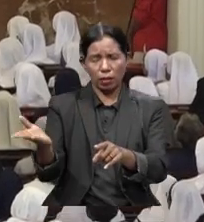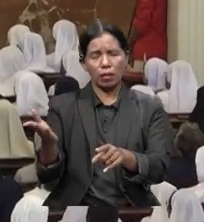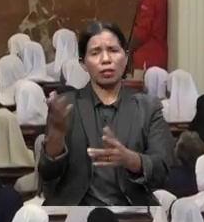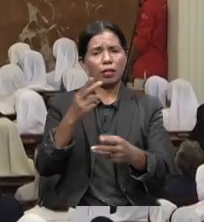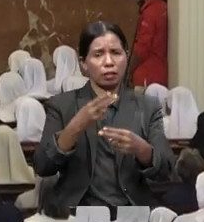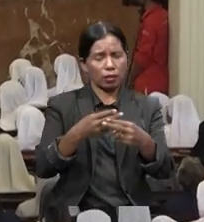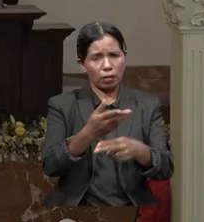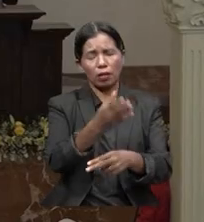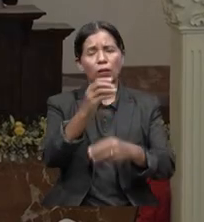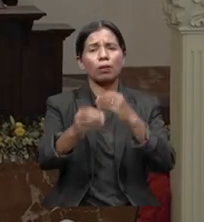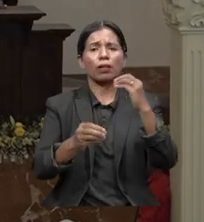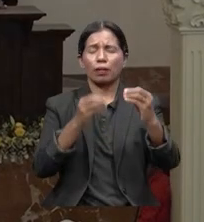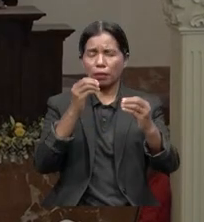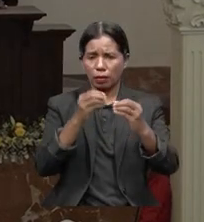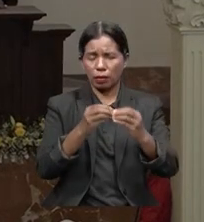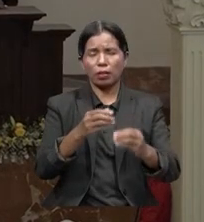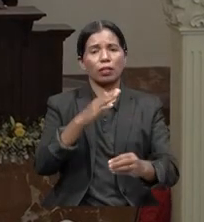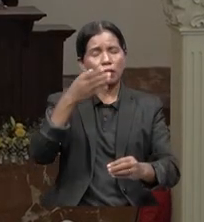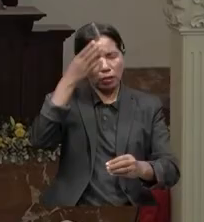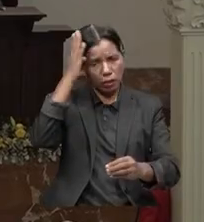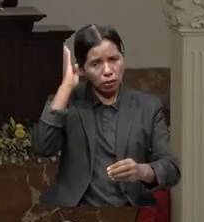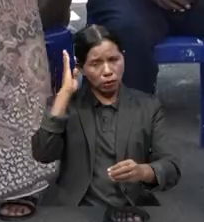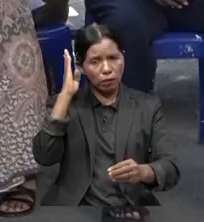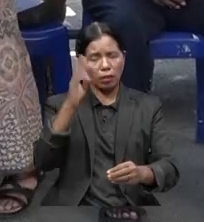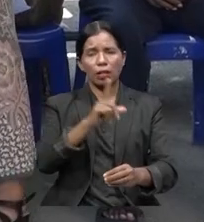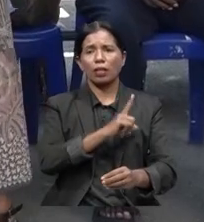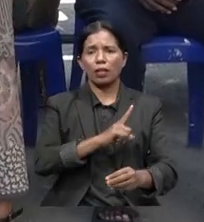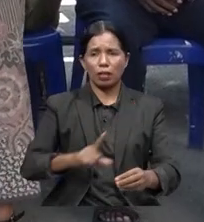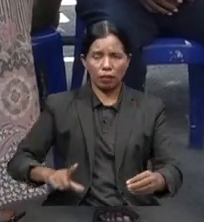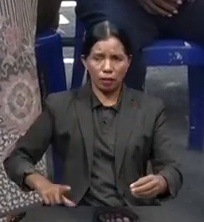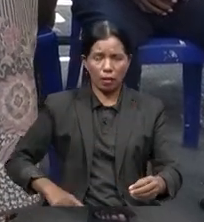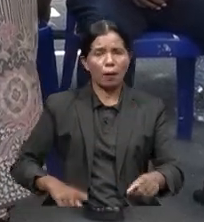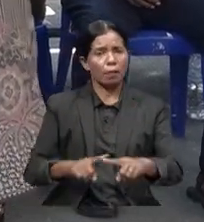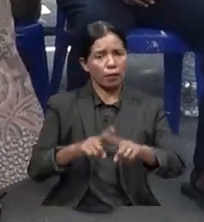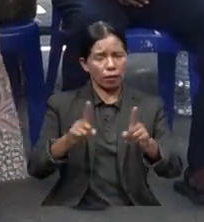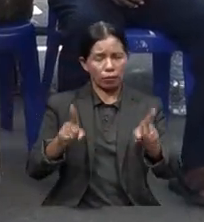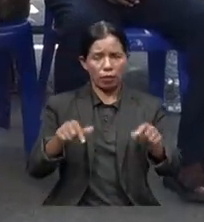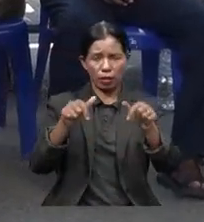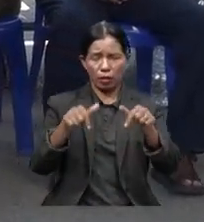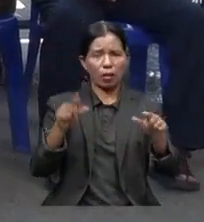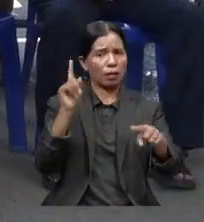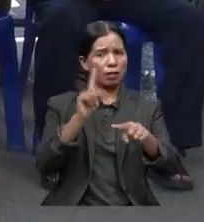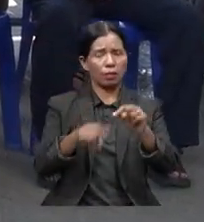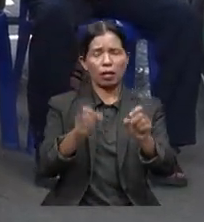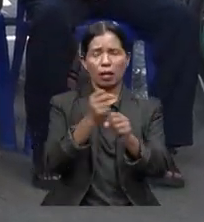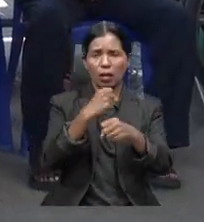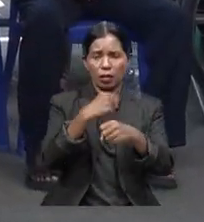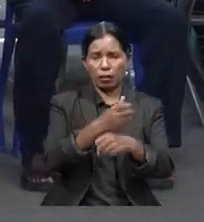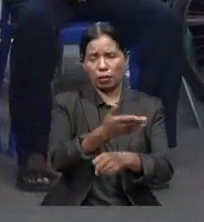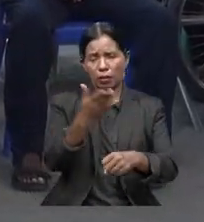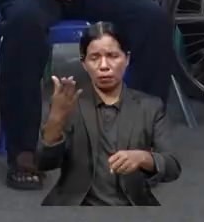ne significa senhor kanai. Mai be ida ne la bele halo emi